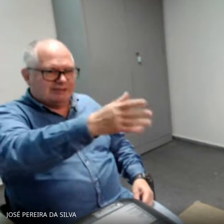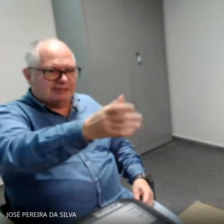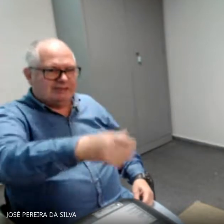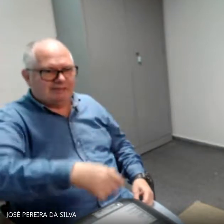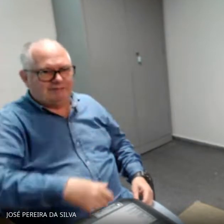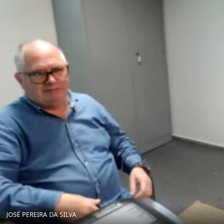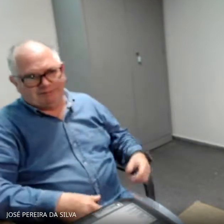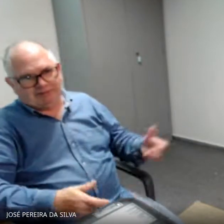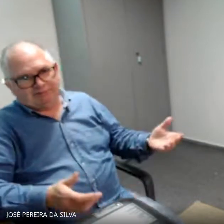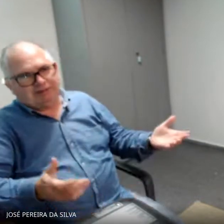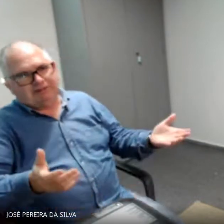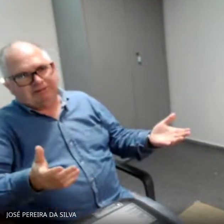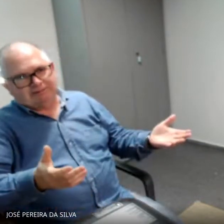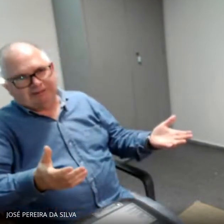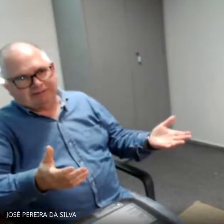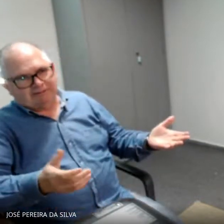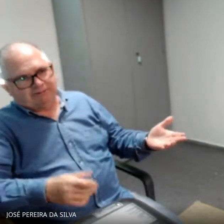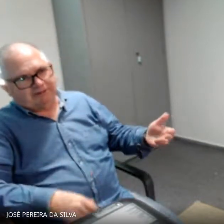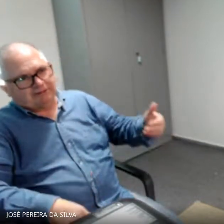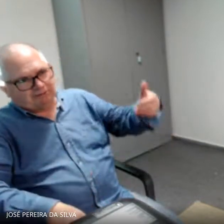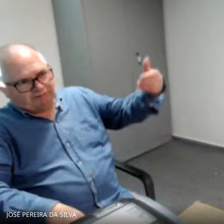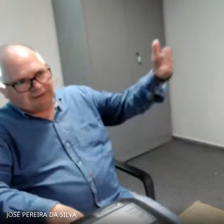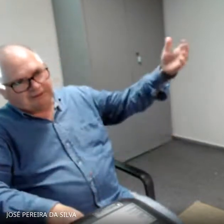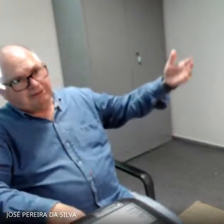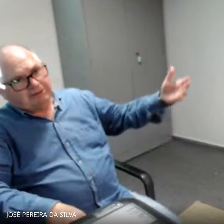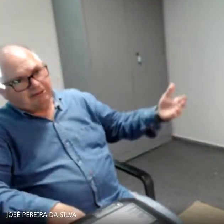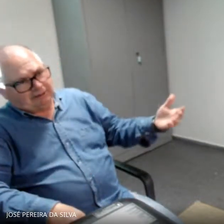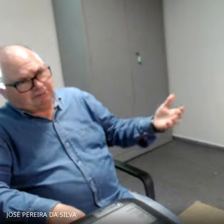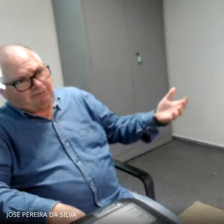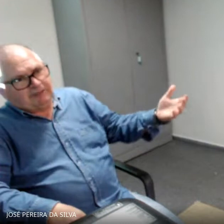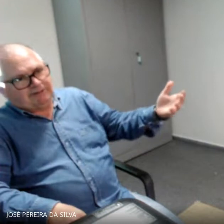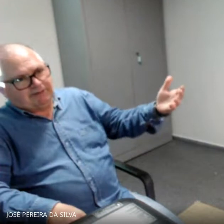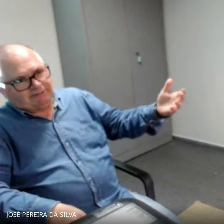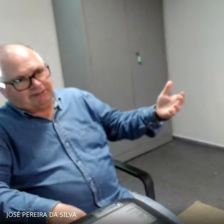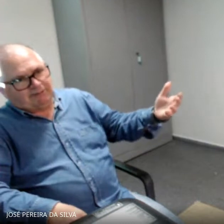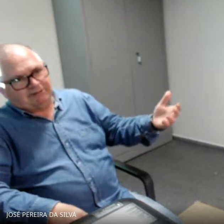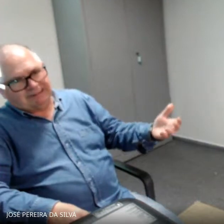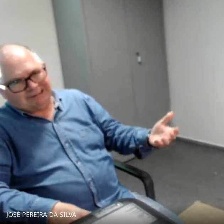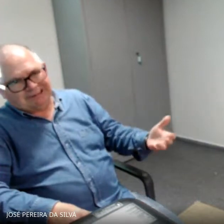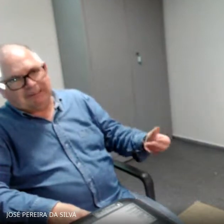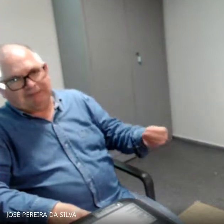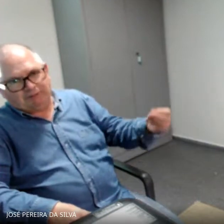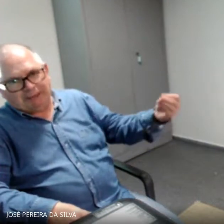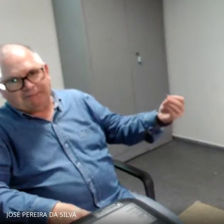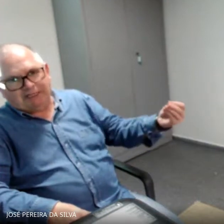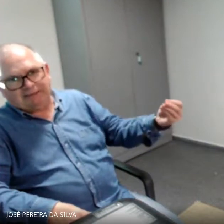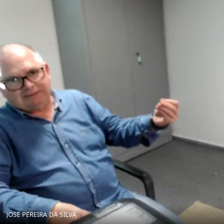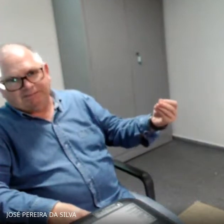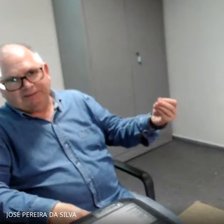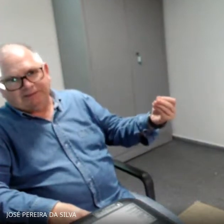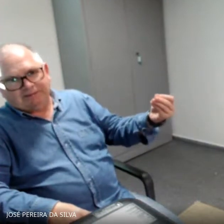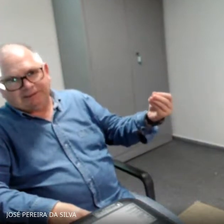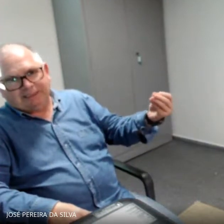dorzinha, enxaquequinha também, aí não é que isso não é. Eu vejo aqui alguns fazem. Eu acho que tudo bem, é válido, mas eu acho que nós temos que ir um pouquinho a mais,